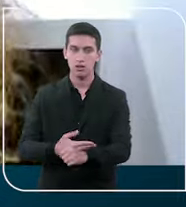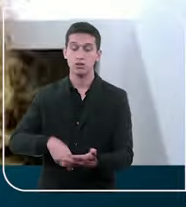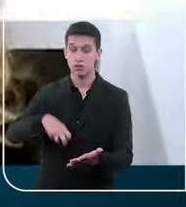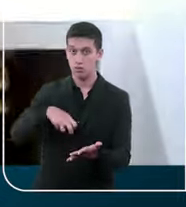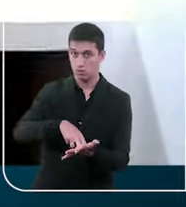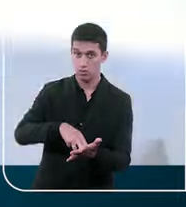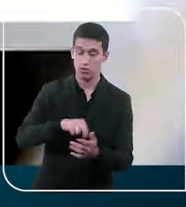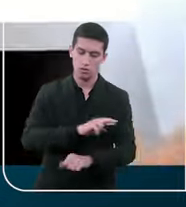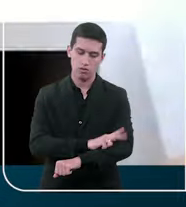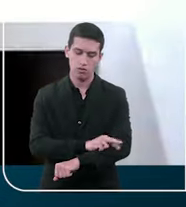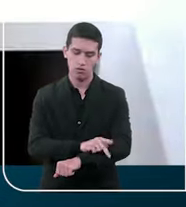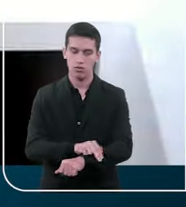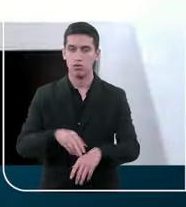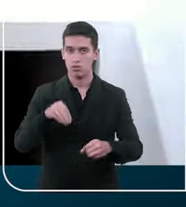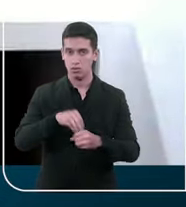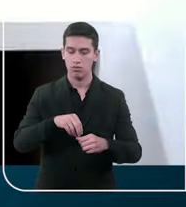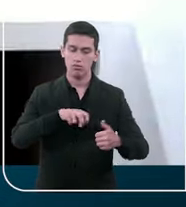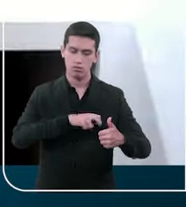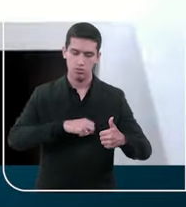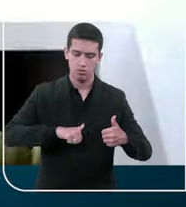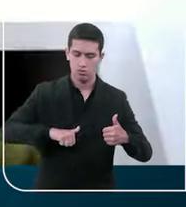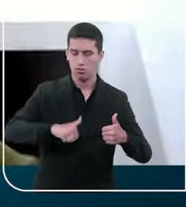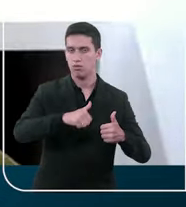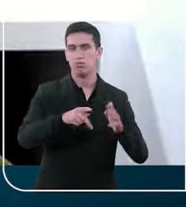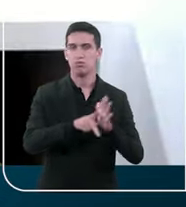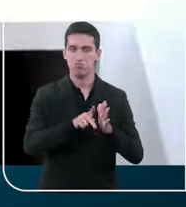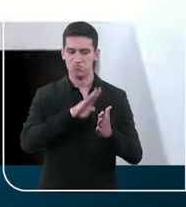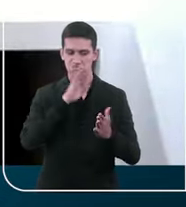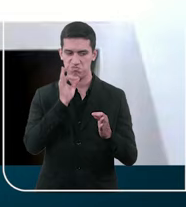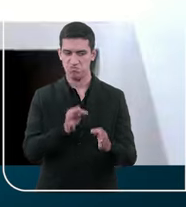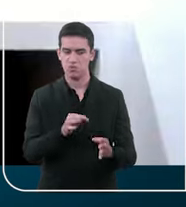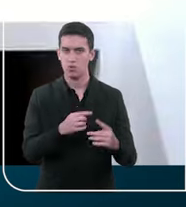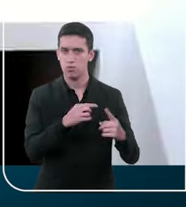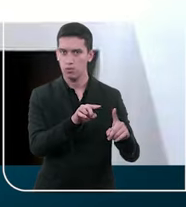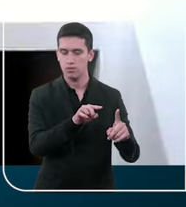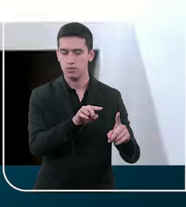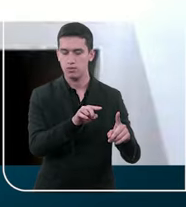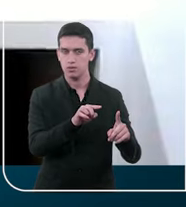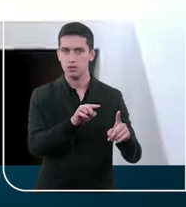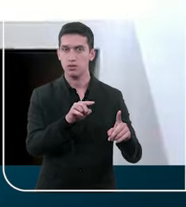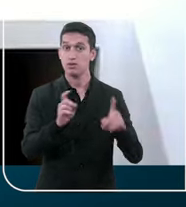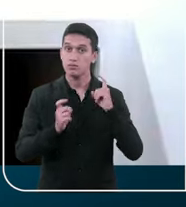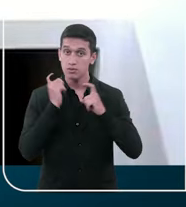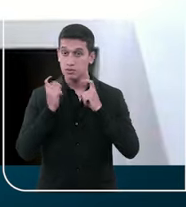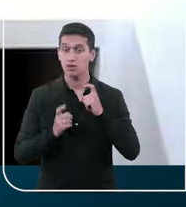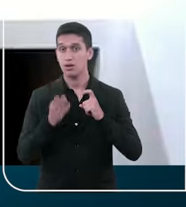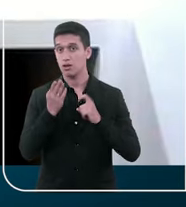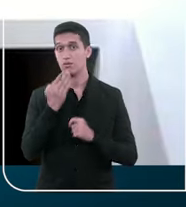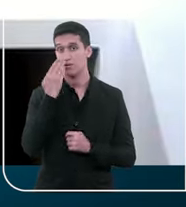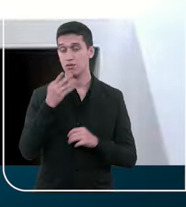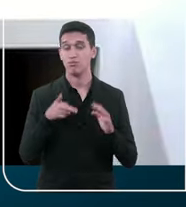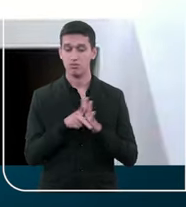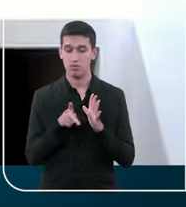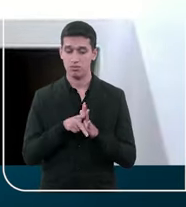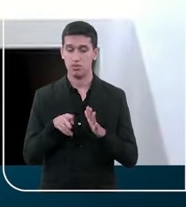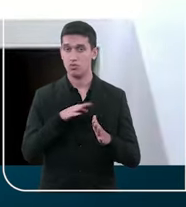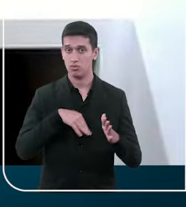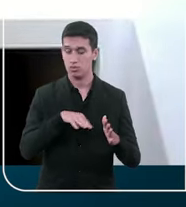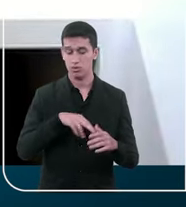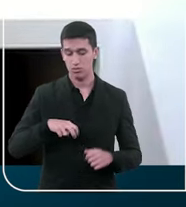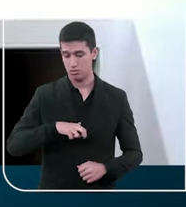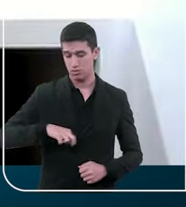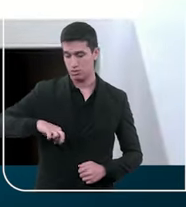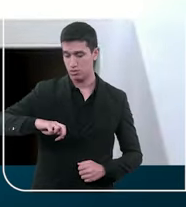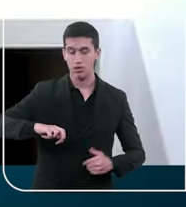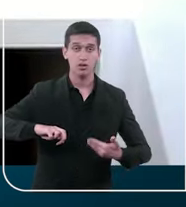a condenação da raça no tribunal do júri como decorrência da íntima convicção. E a preocupação era justamente com essa figura peculiar dos jurados,